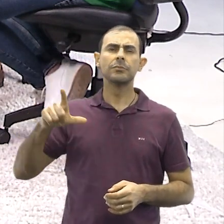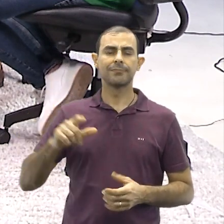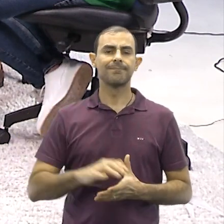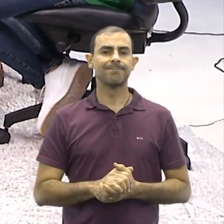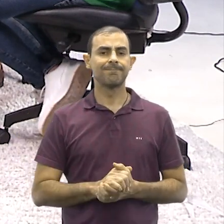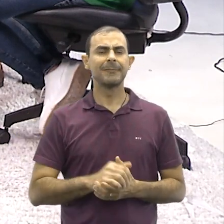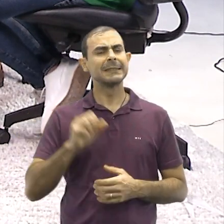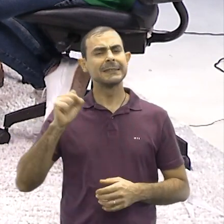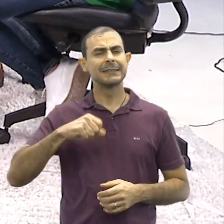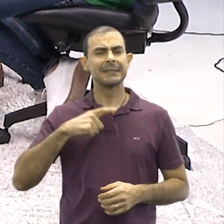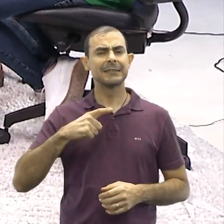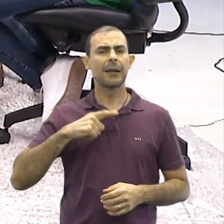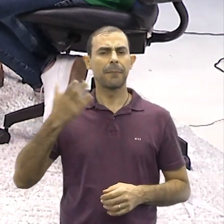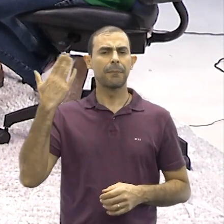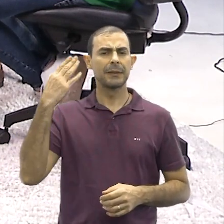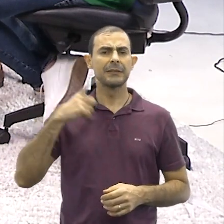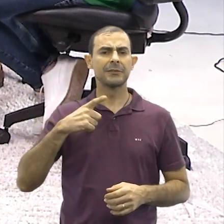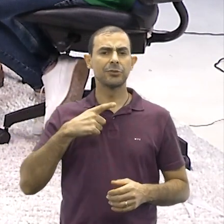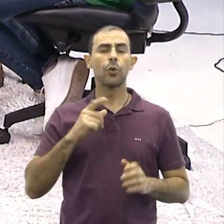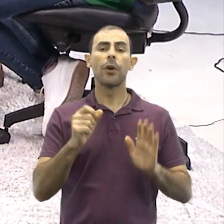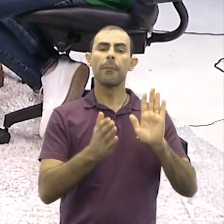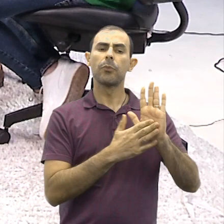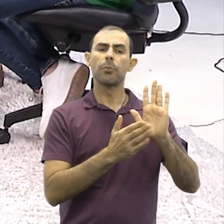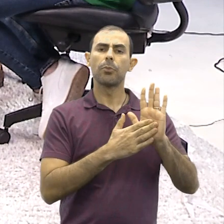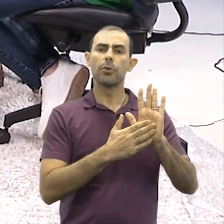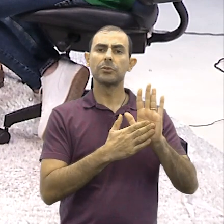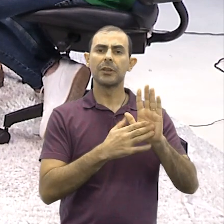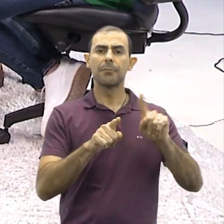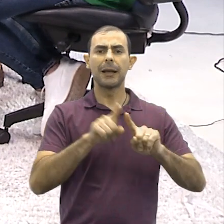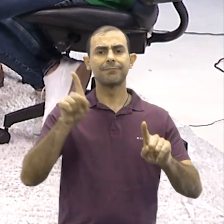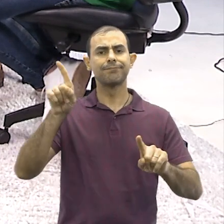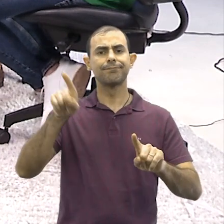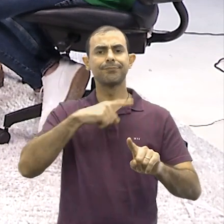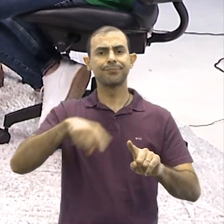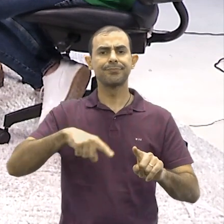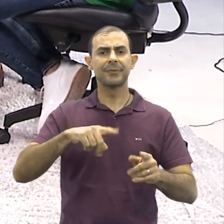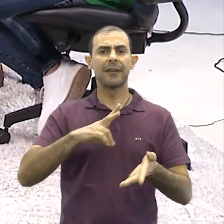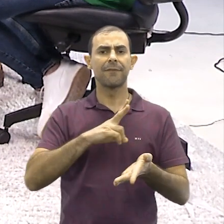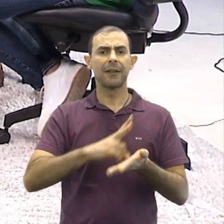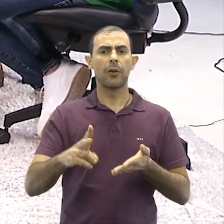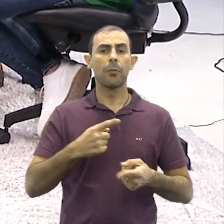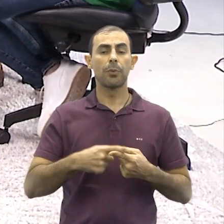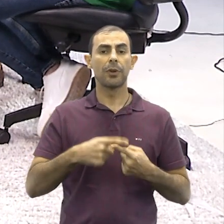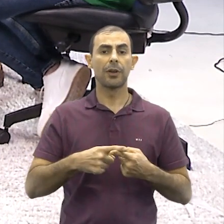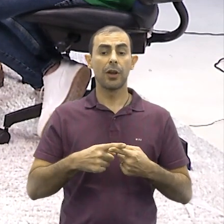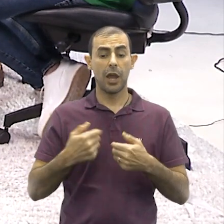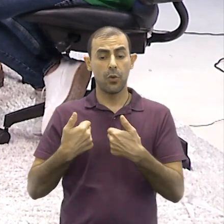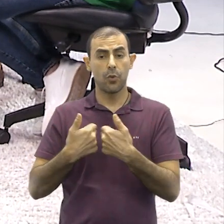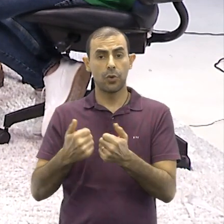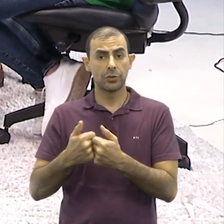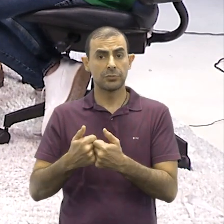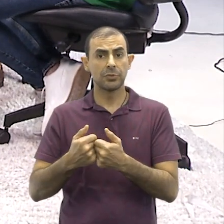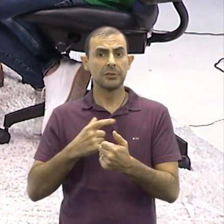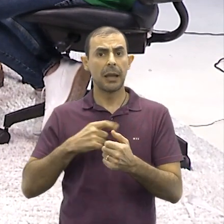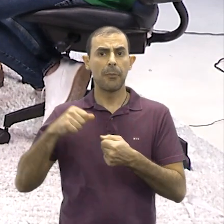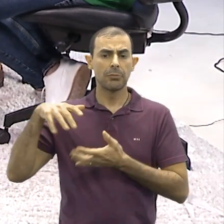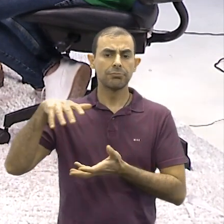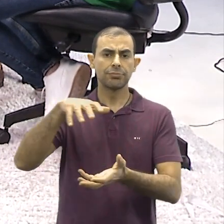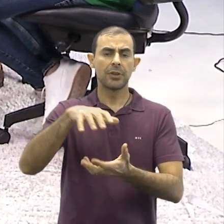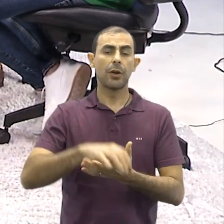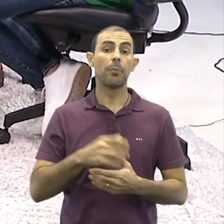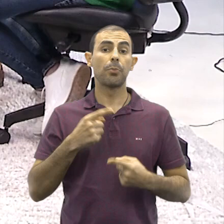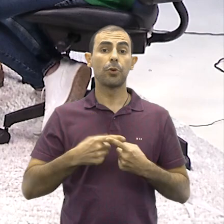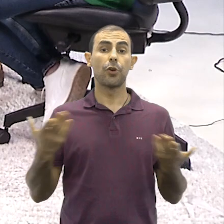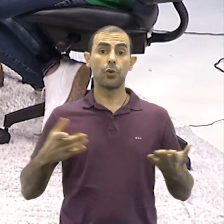um que infelizmente foi vetado, né, que é um projeto que era o transporte de animais através de ônibus. Porque hoje nós temos um gargalo, nós temos